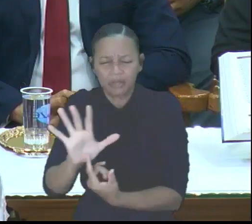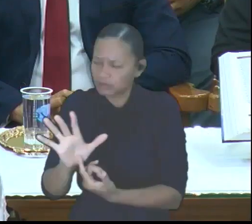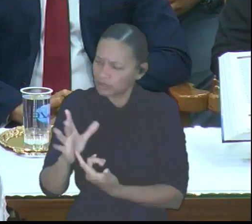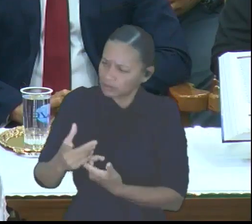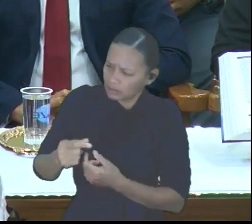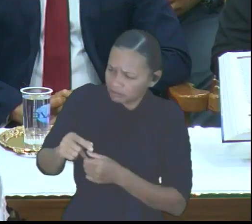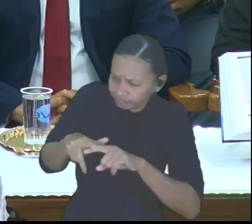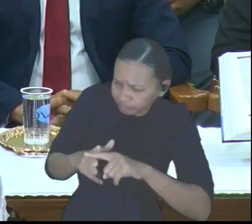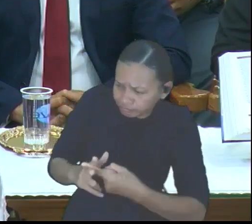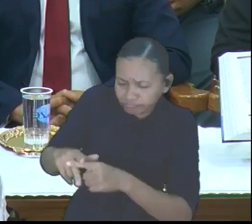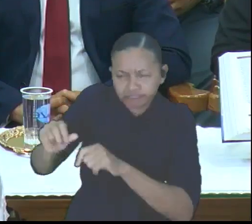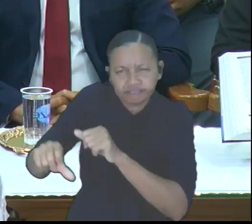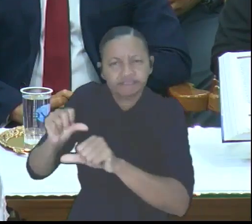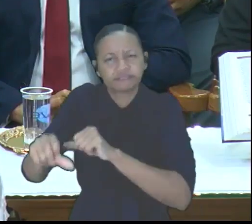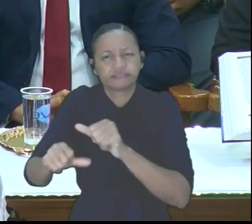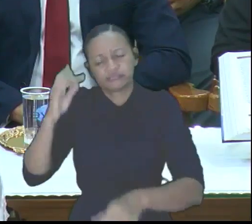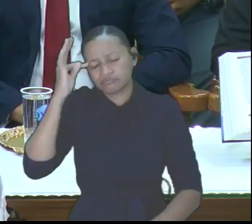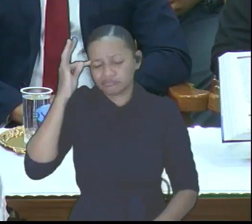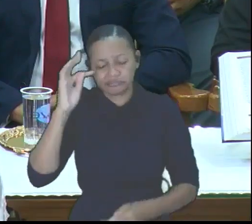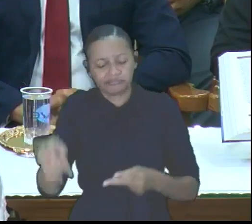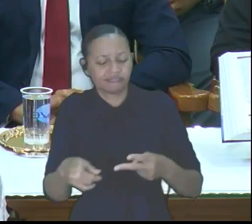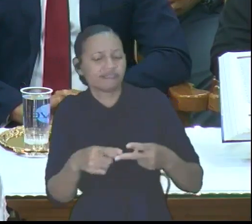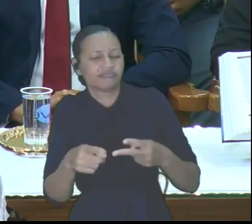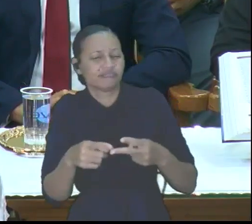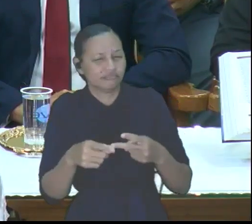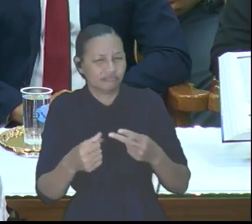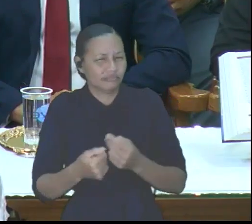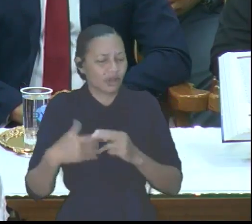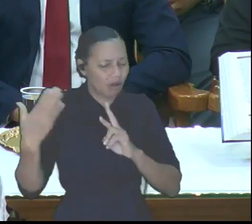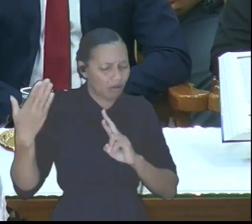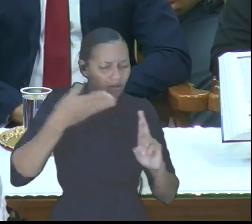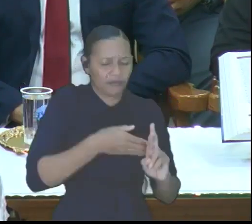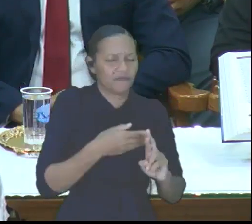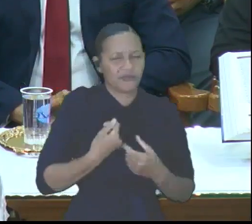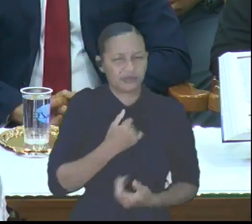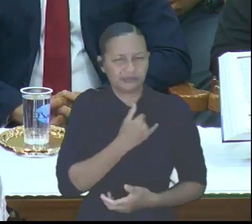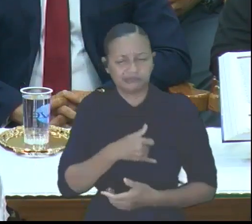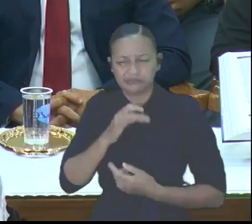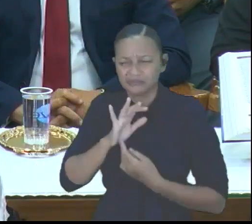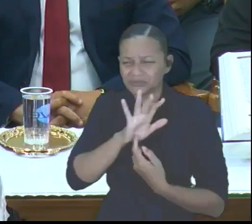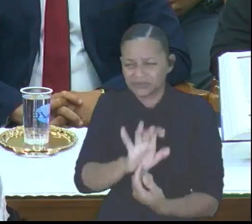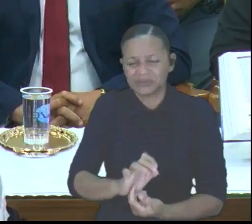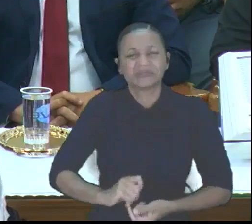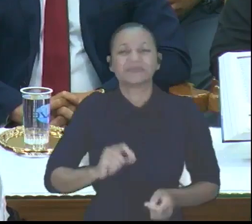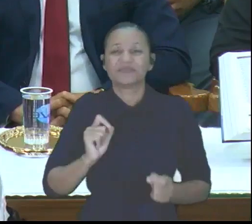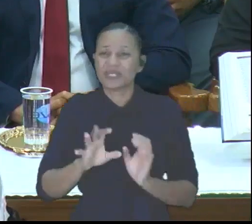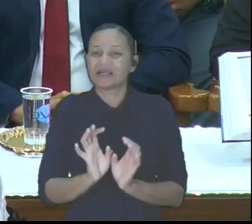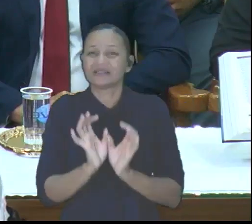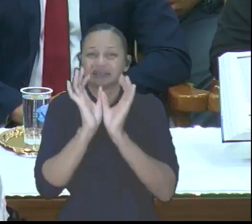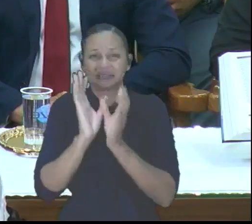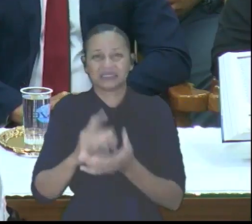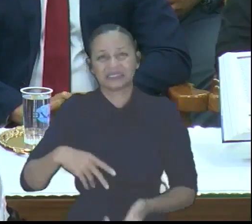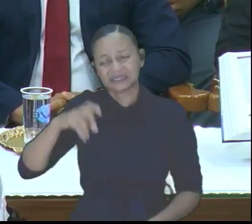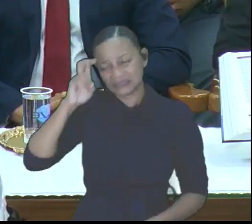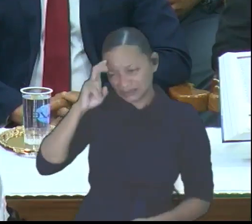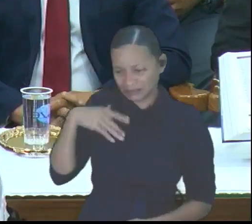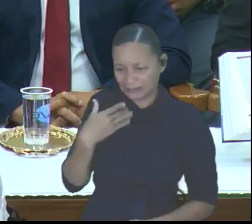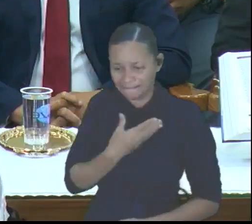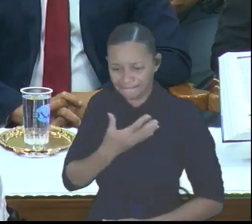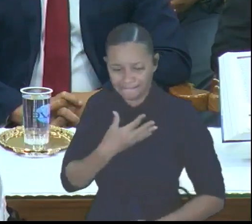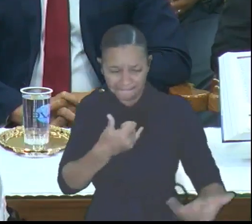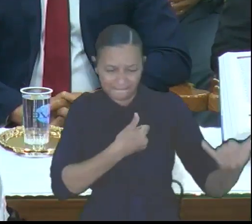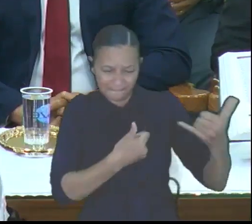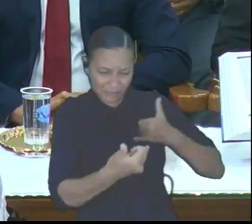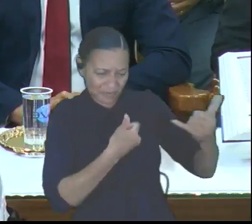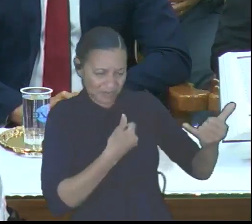dá de Tomé é quando Jesus, logo após a ceia, a última ceia, quinta-feira à noite ali, uns amigos também me disseram que é na